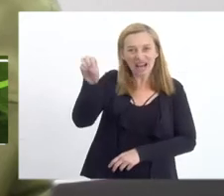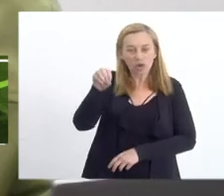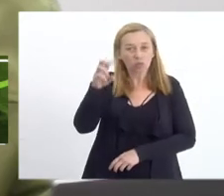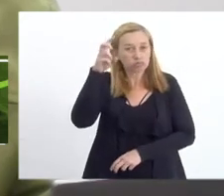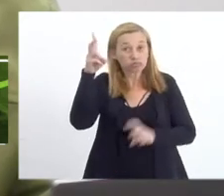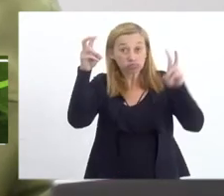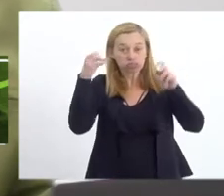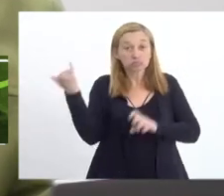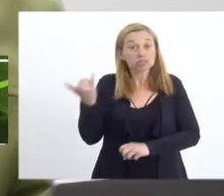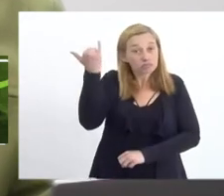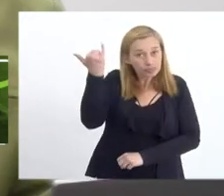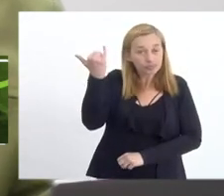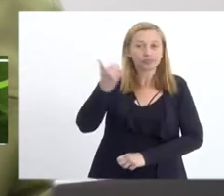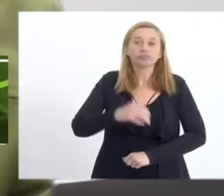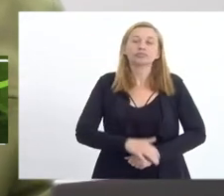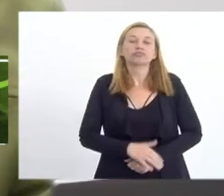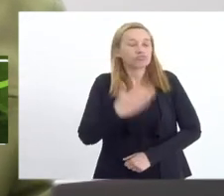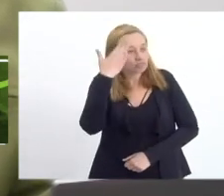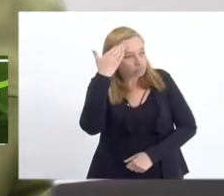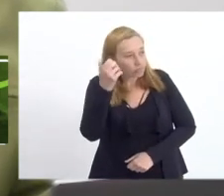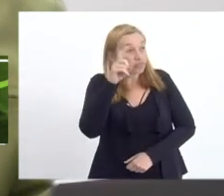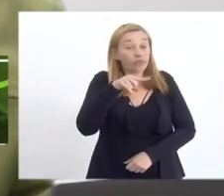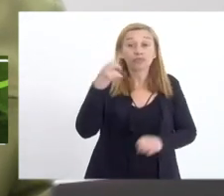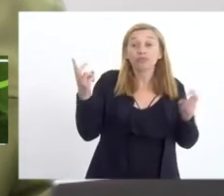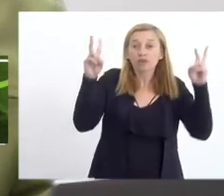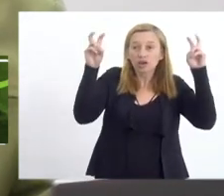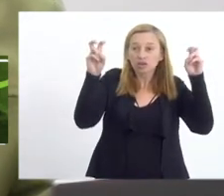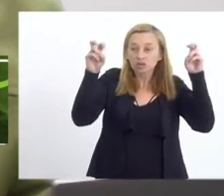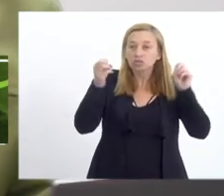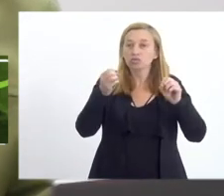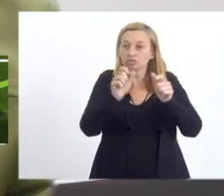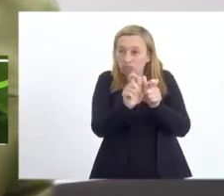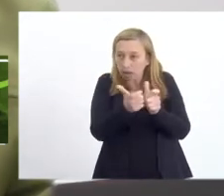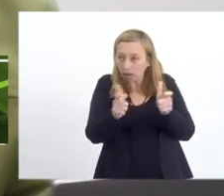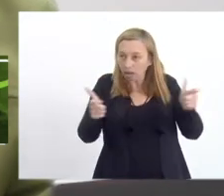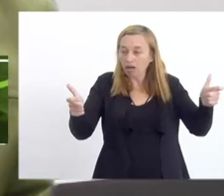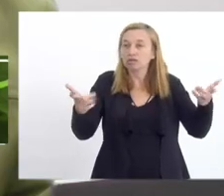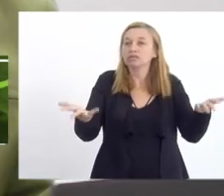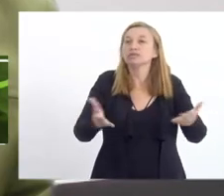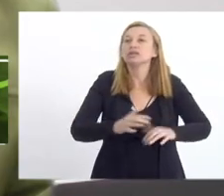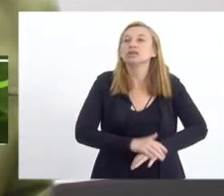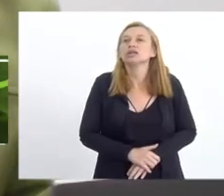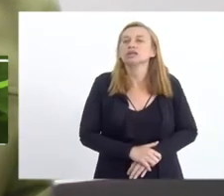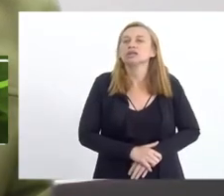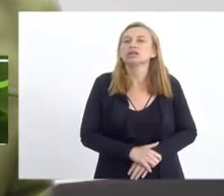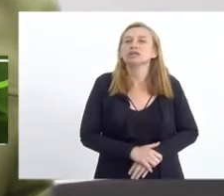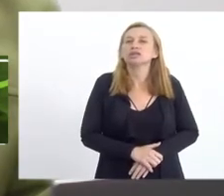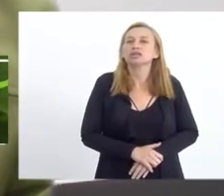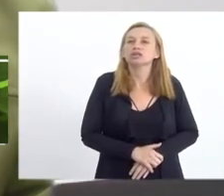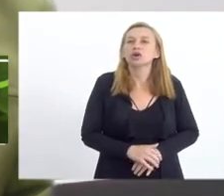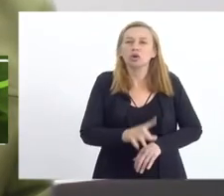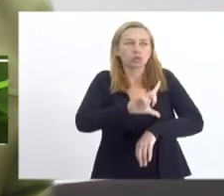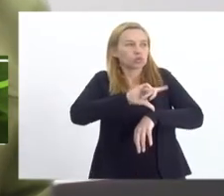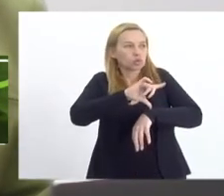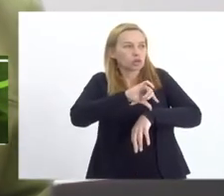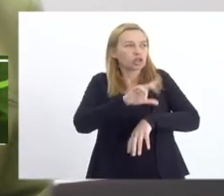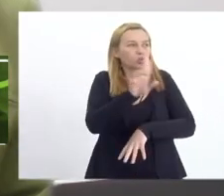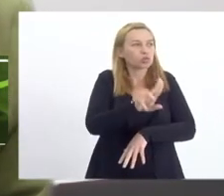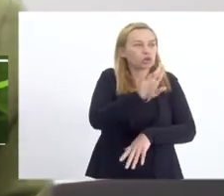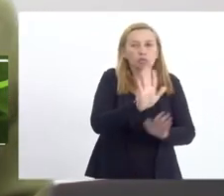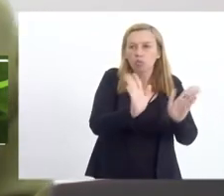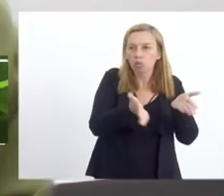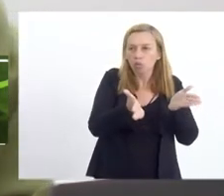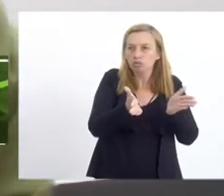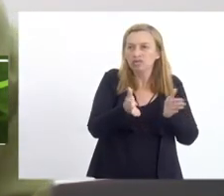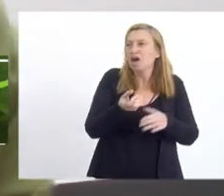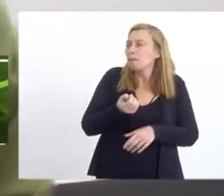muito importante, que eu sei que é um assunto bem vasto. E os horários que usamos hoje